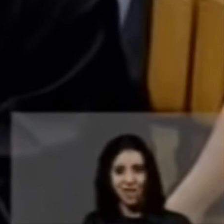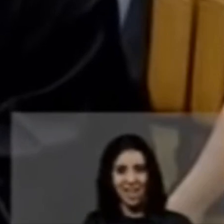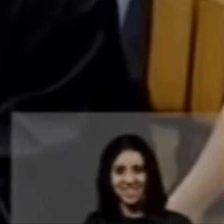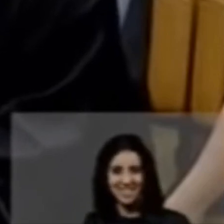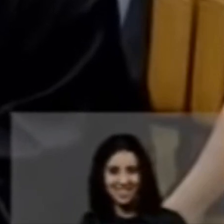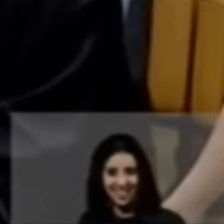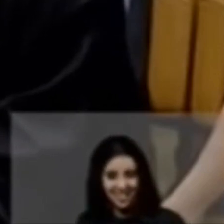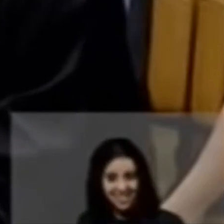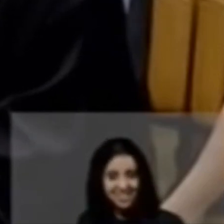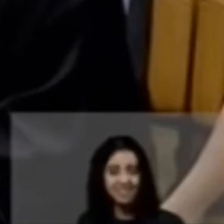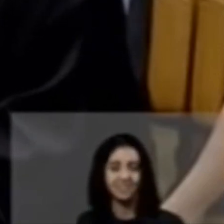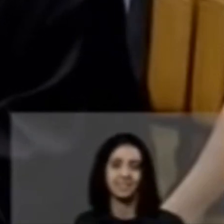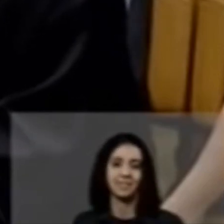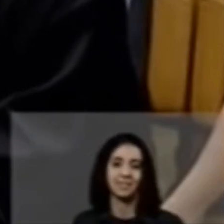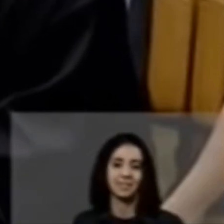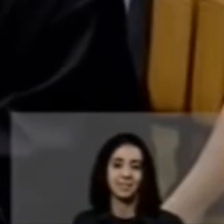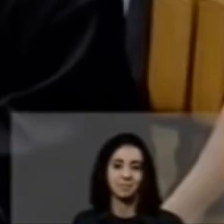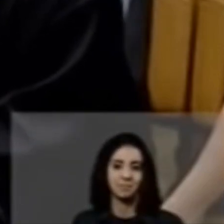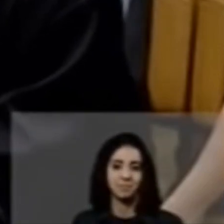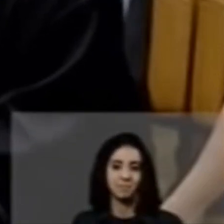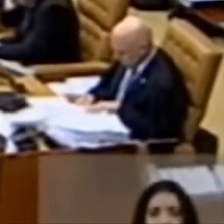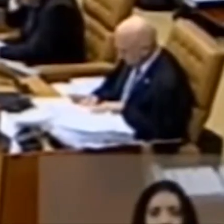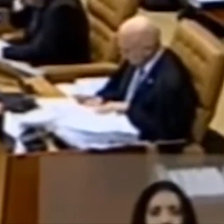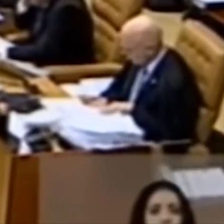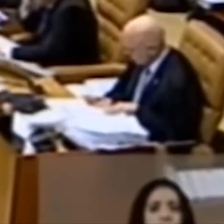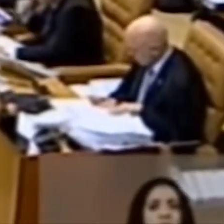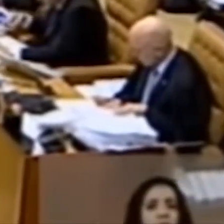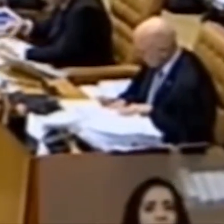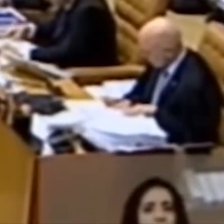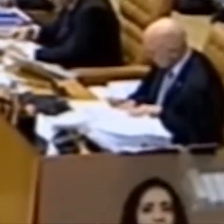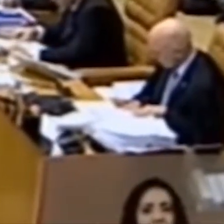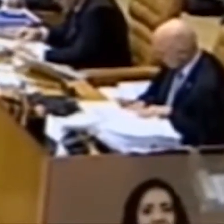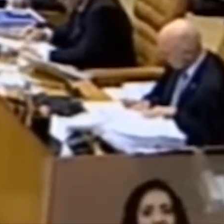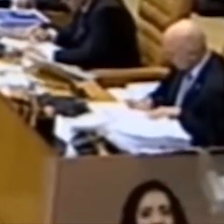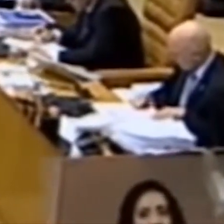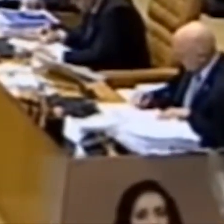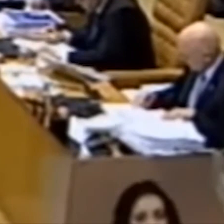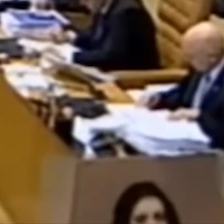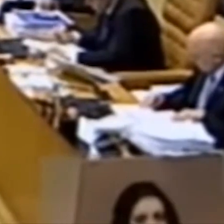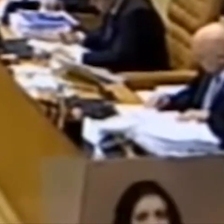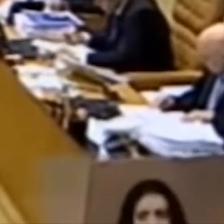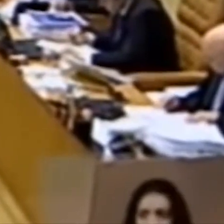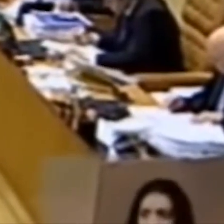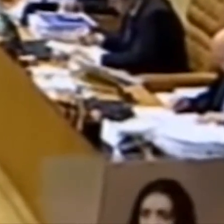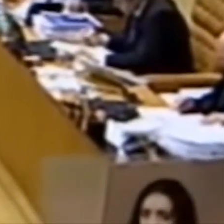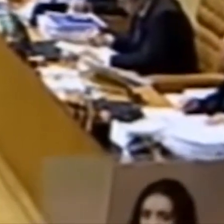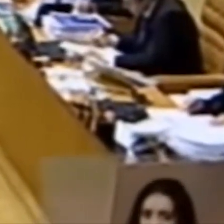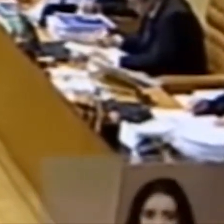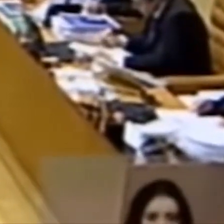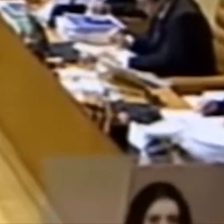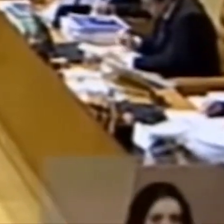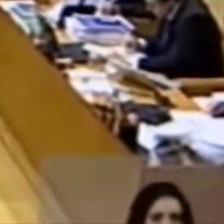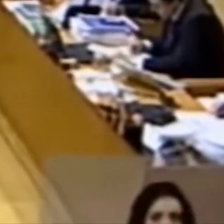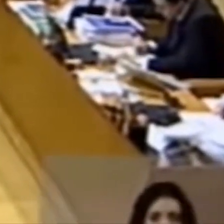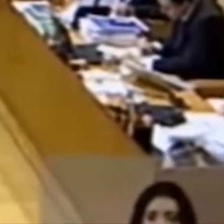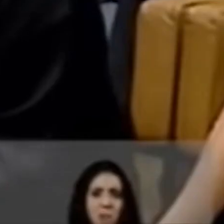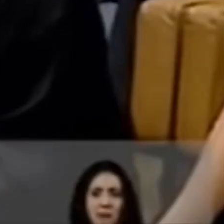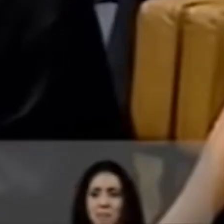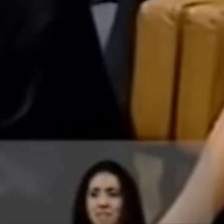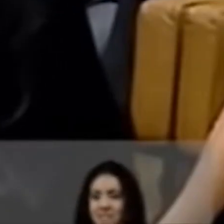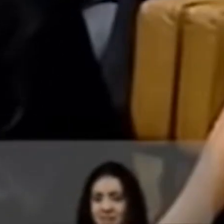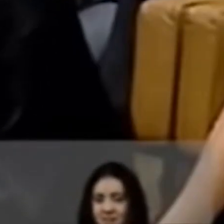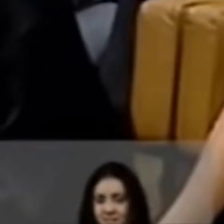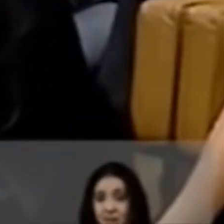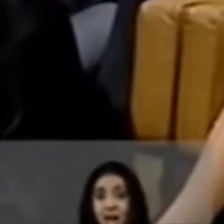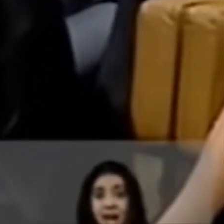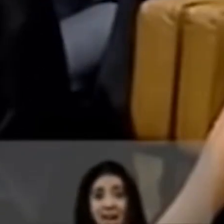a advogada Misabel Derzi ressaltou o impacto positivo das caixas na rotina de milhares de advogados.